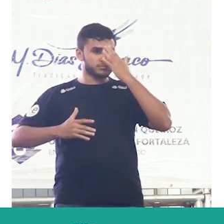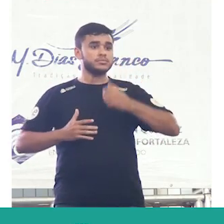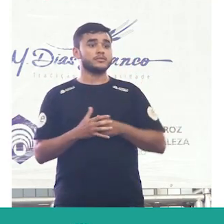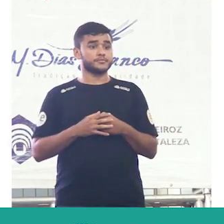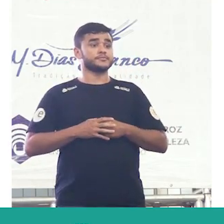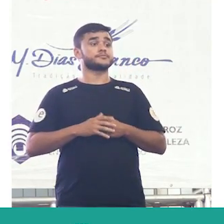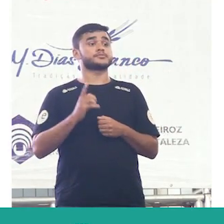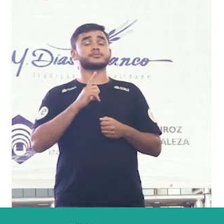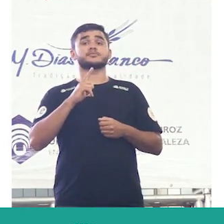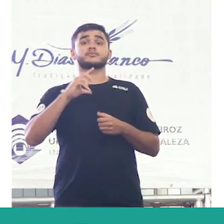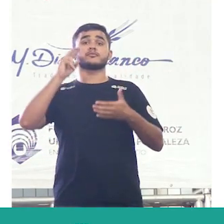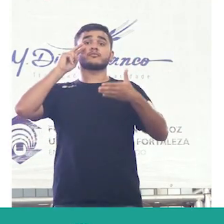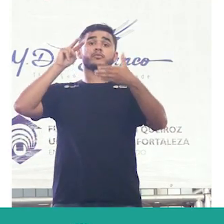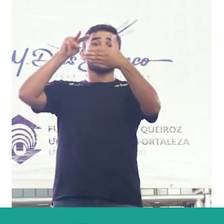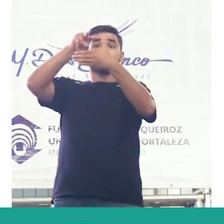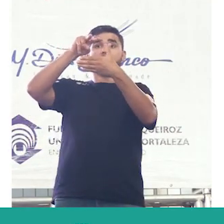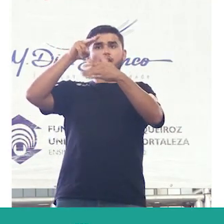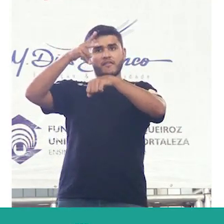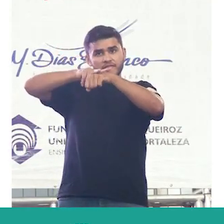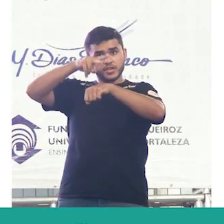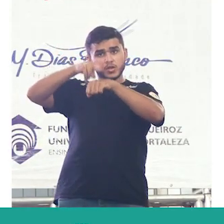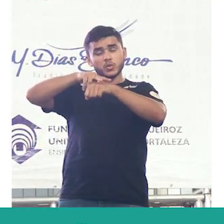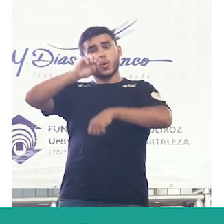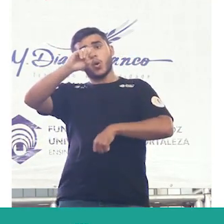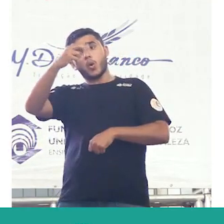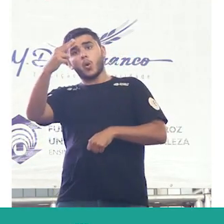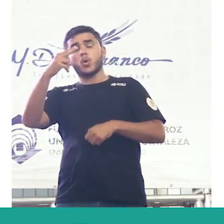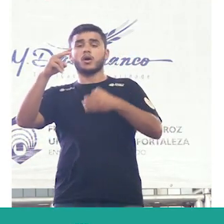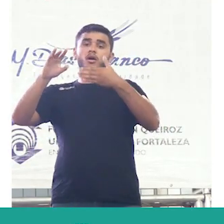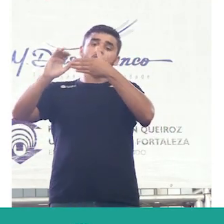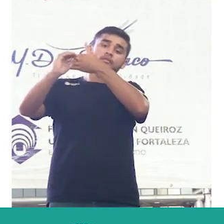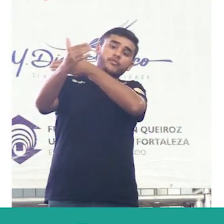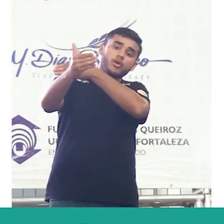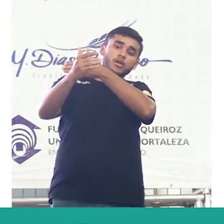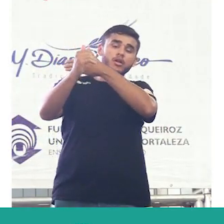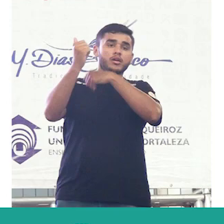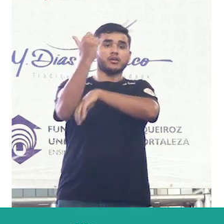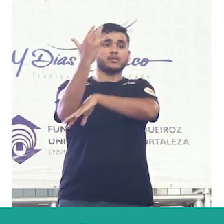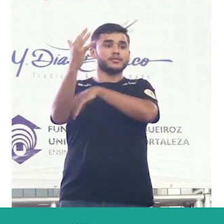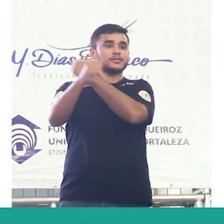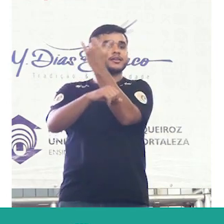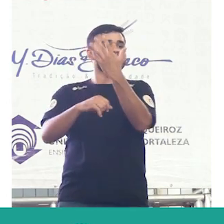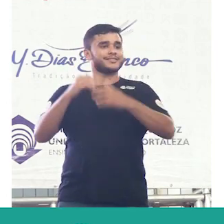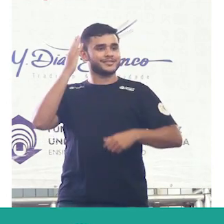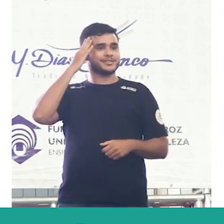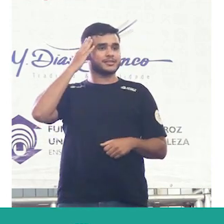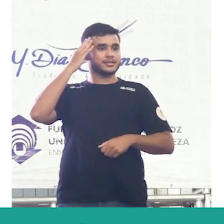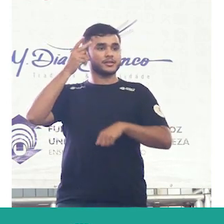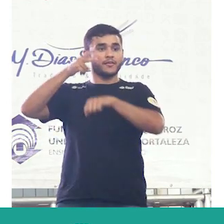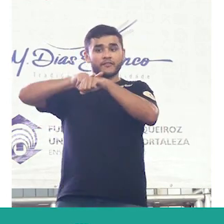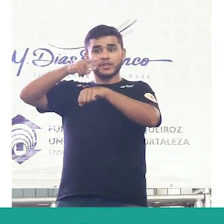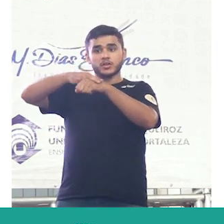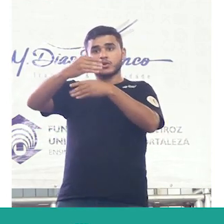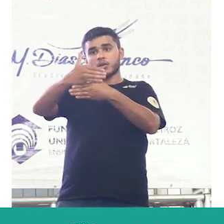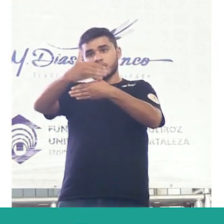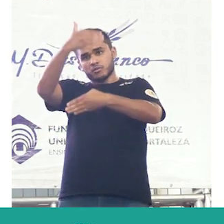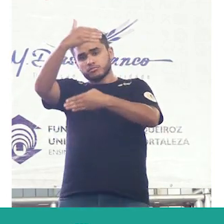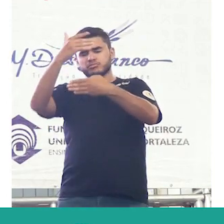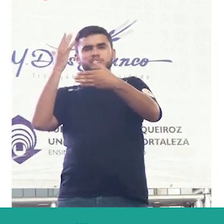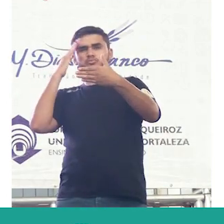está vendo as plantas ou está vendo o vidro? As plantas. Então, o vidro não é uma fonte de luz. Por quê?